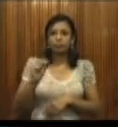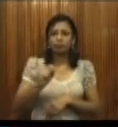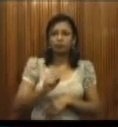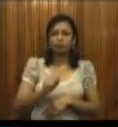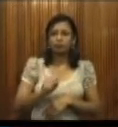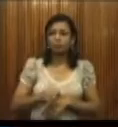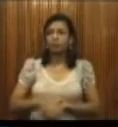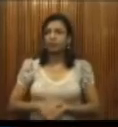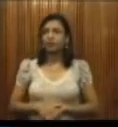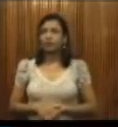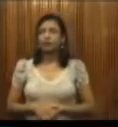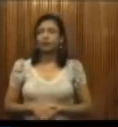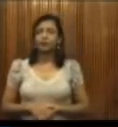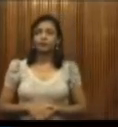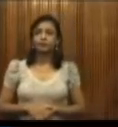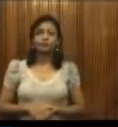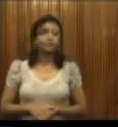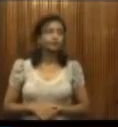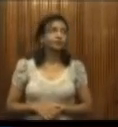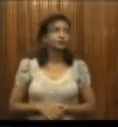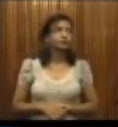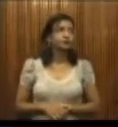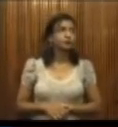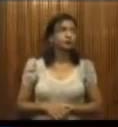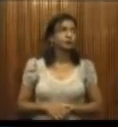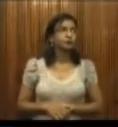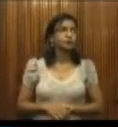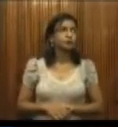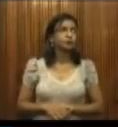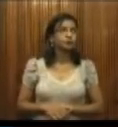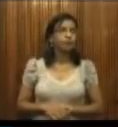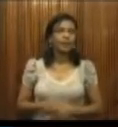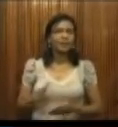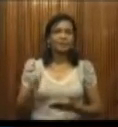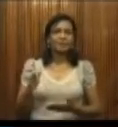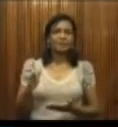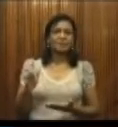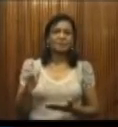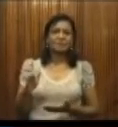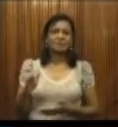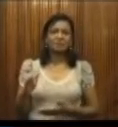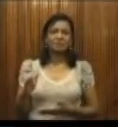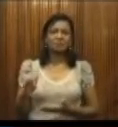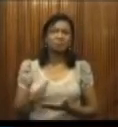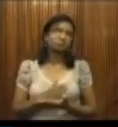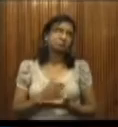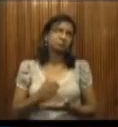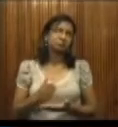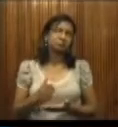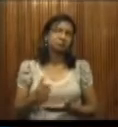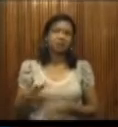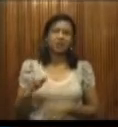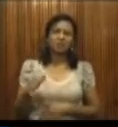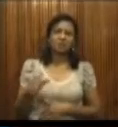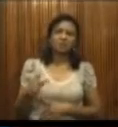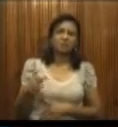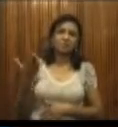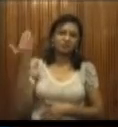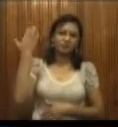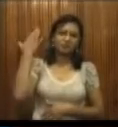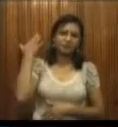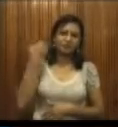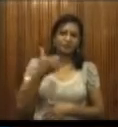dizer? Alguns anos atrás, cerca de 10 anos atrás, estava aquela lista da